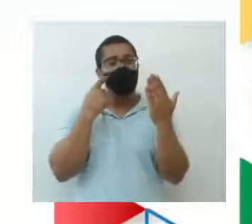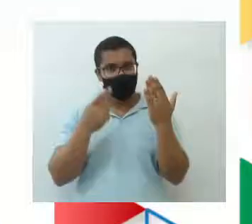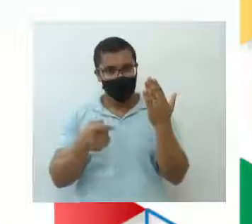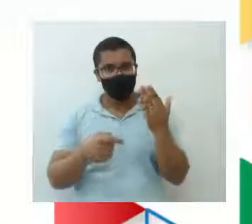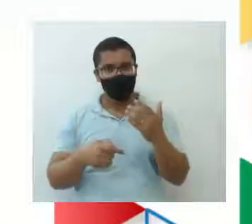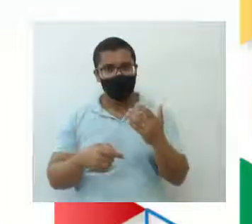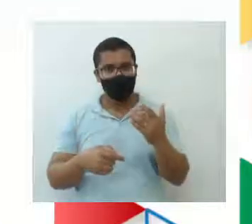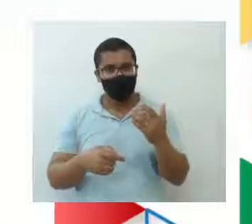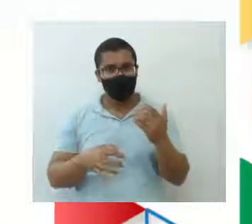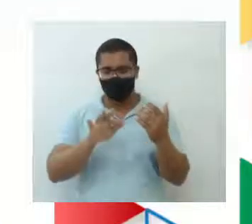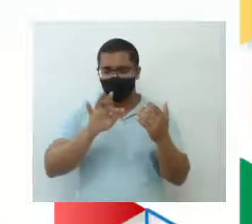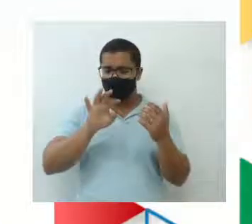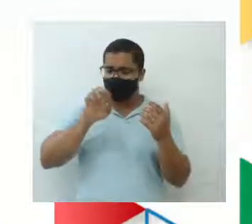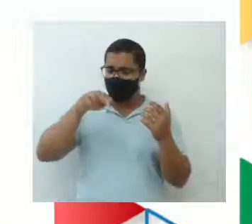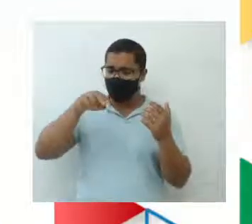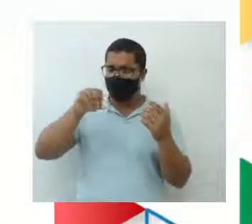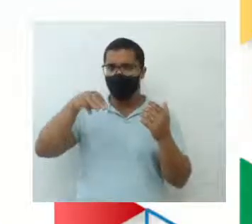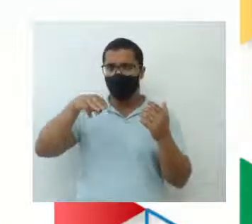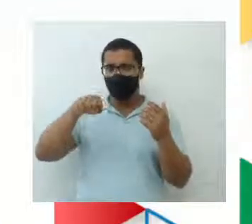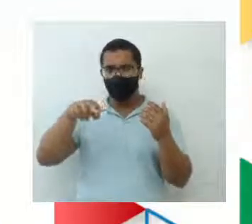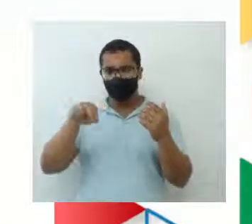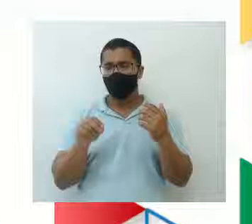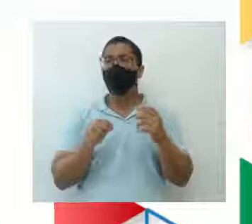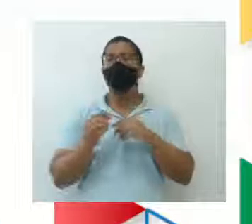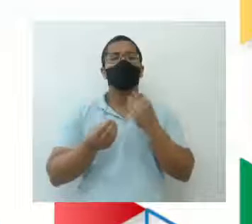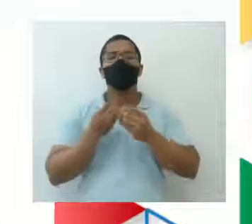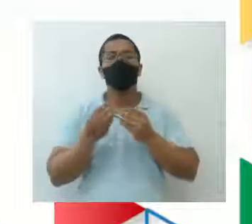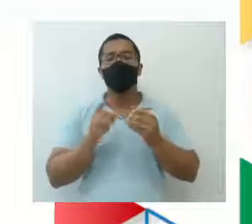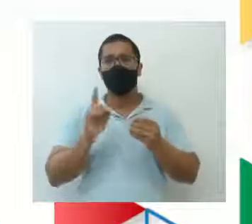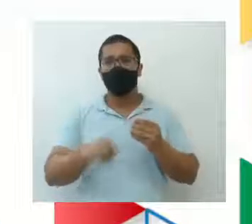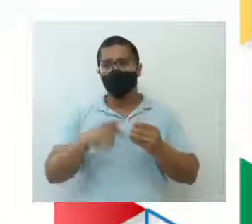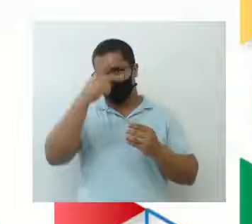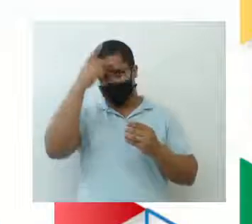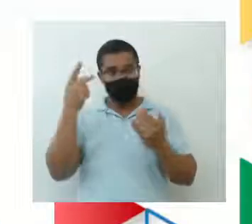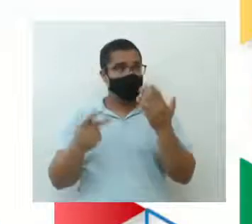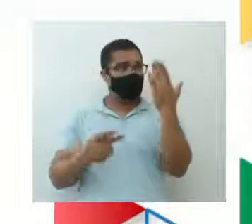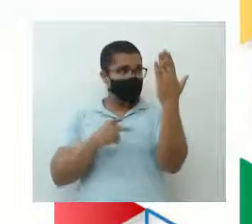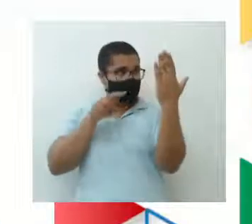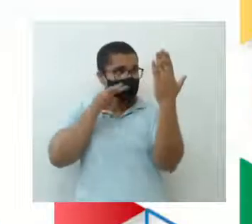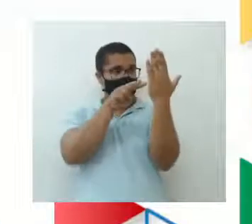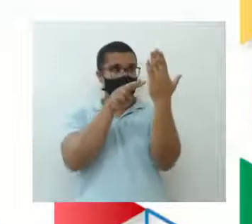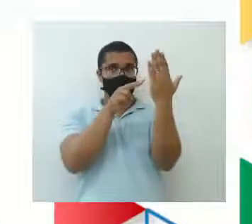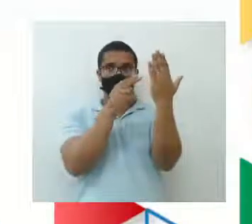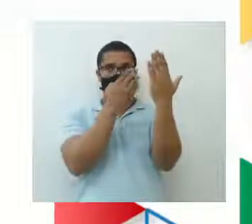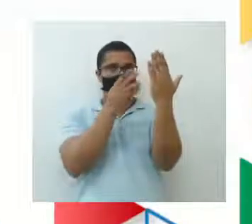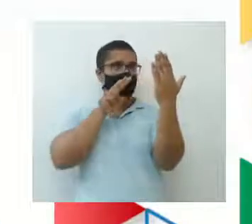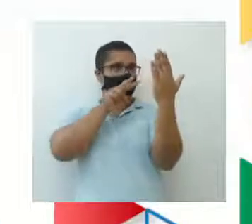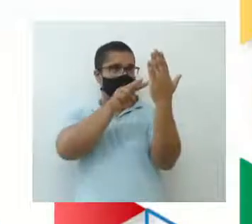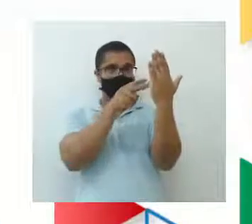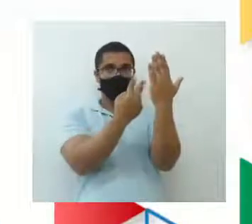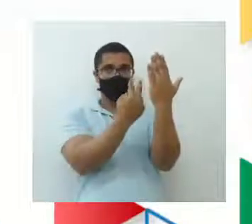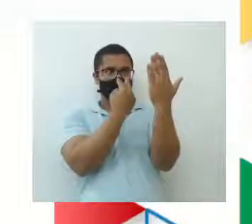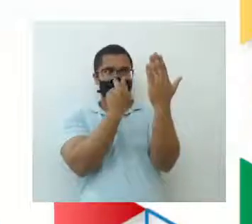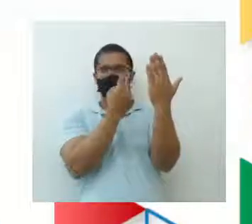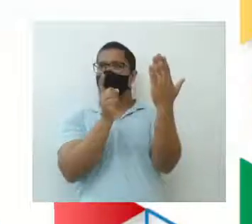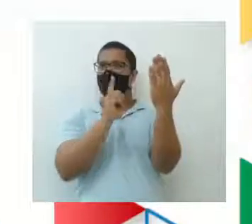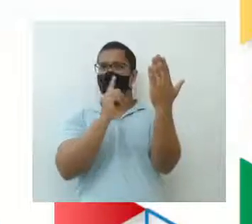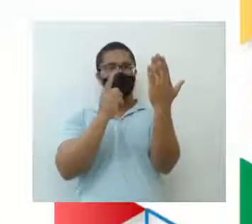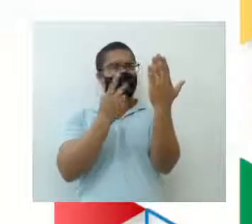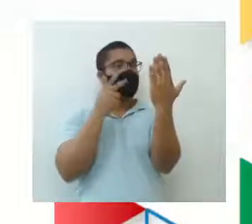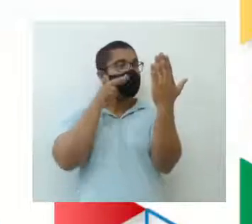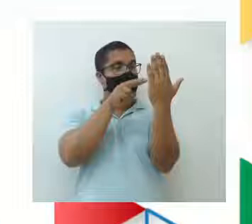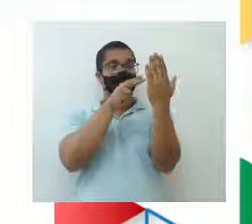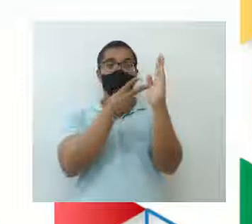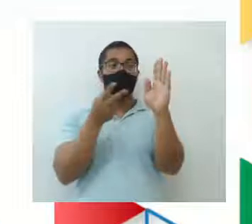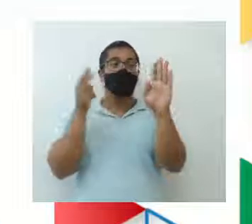como o fenômeno aqui, ao invés do sujeito olhar à sua frente, está vendo o que está atrás